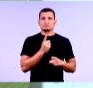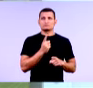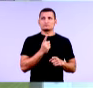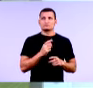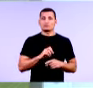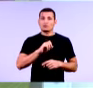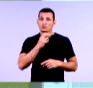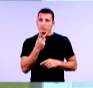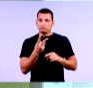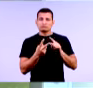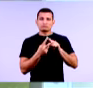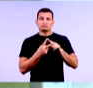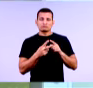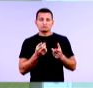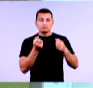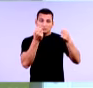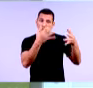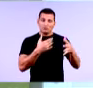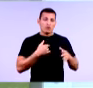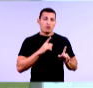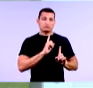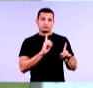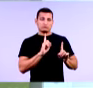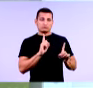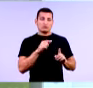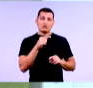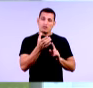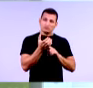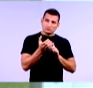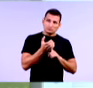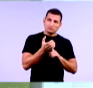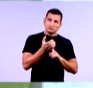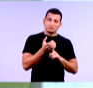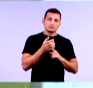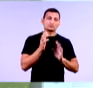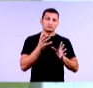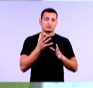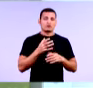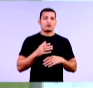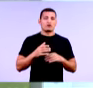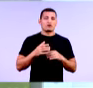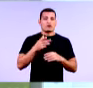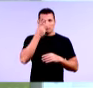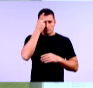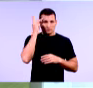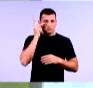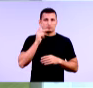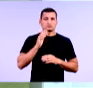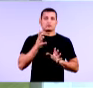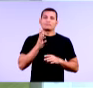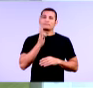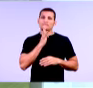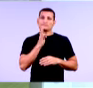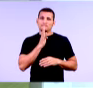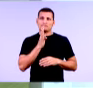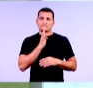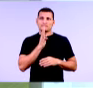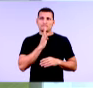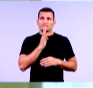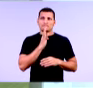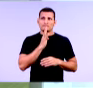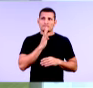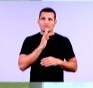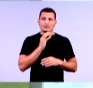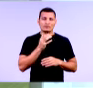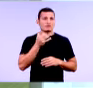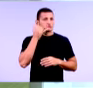ou alguém falando, olha, não é bem assim. E isso serve, quer dizer, alguém já recebeu esse conhecimento previamente, né? Esse celular